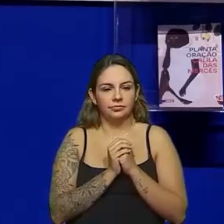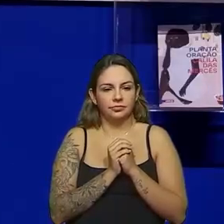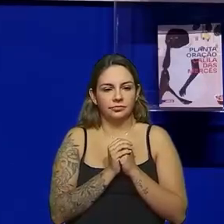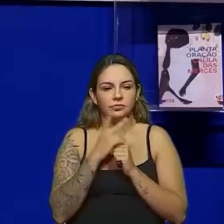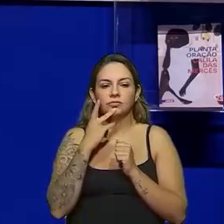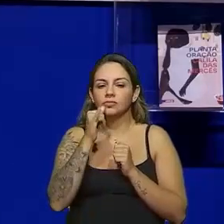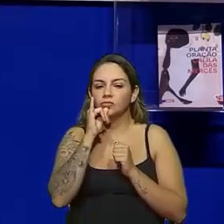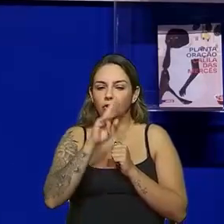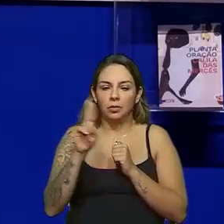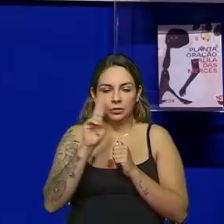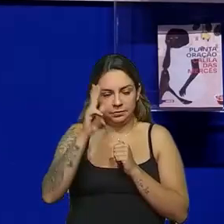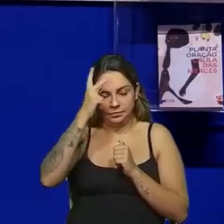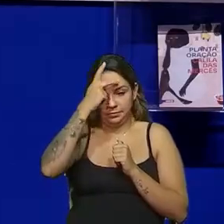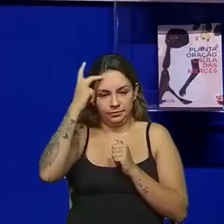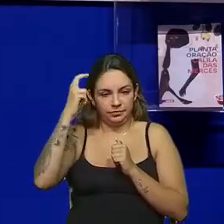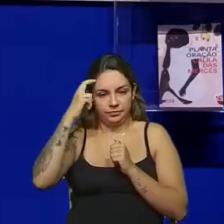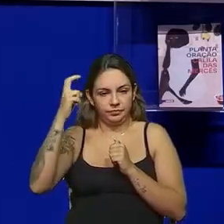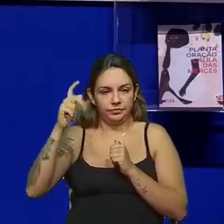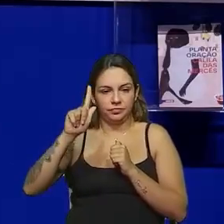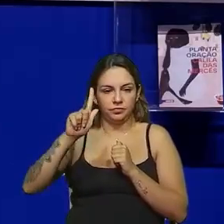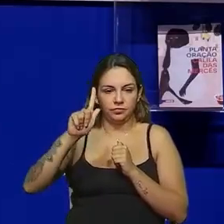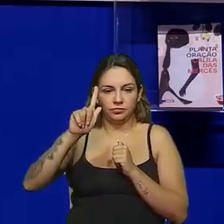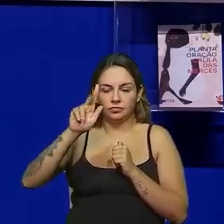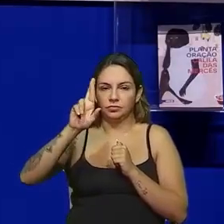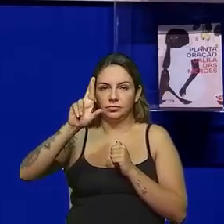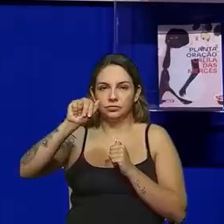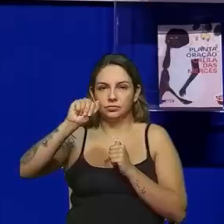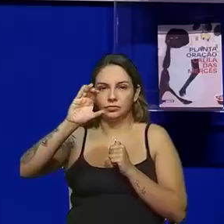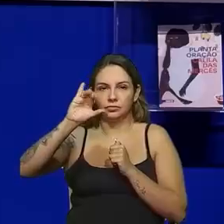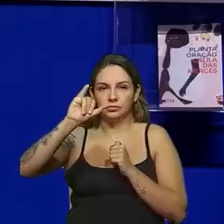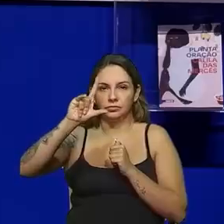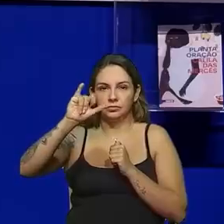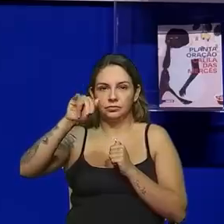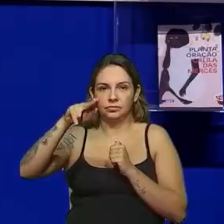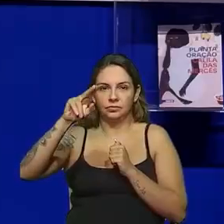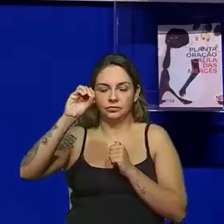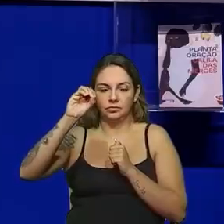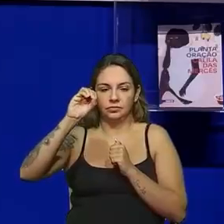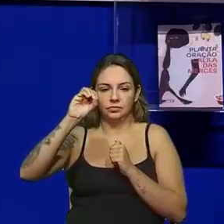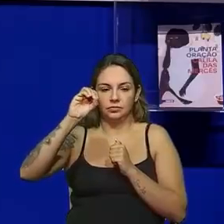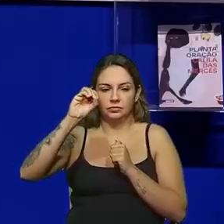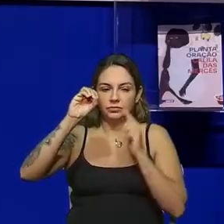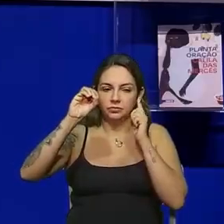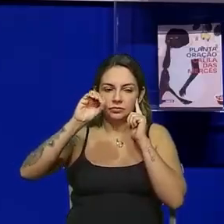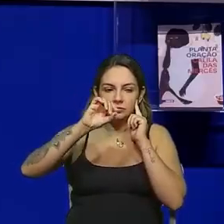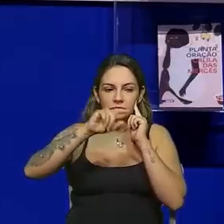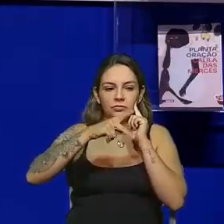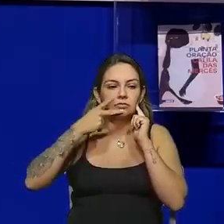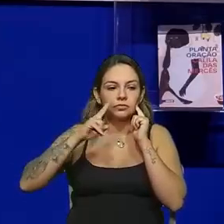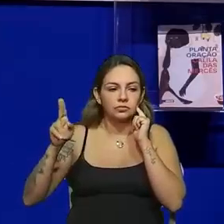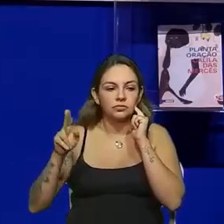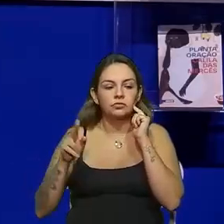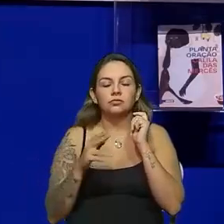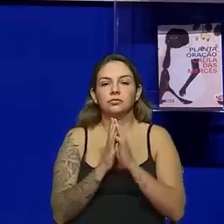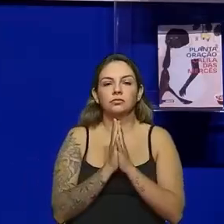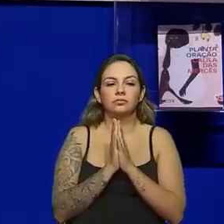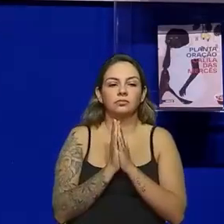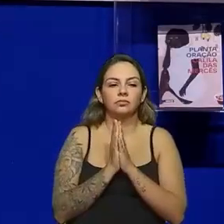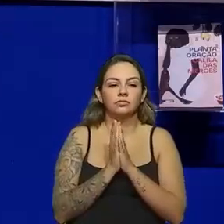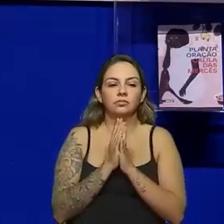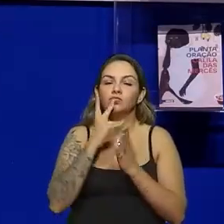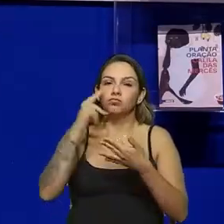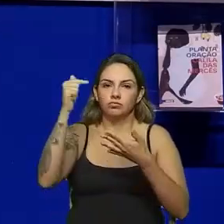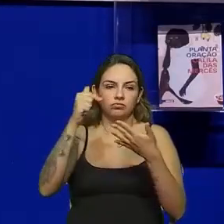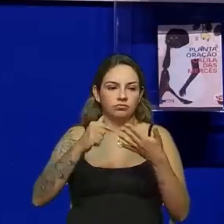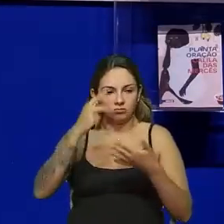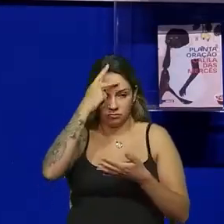Graciliano Ramos, né, que é a grande luz na literatura, Jorge Amado, Érico